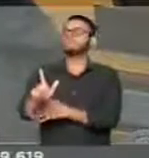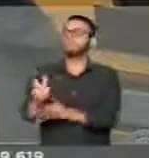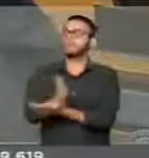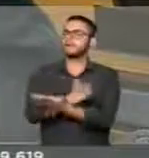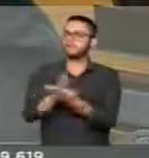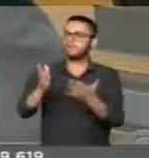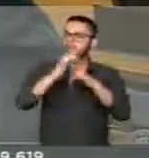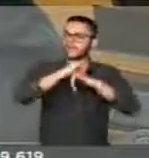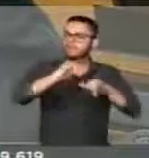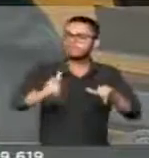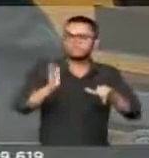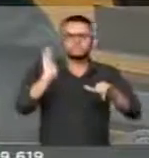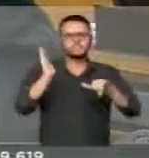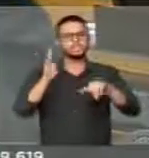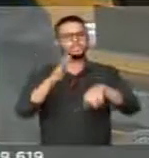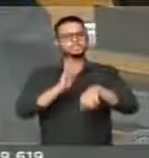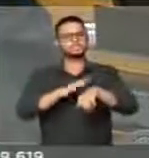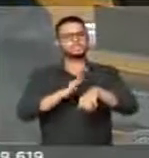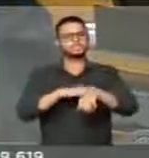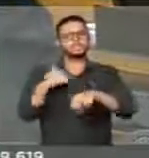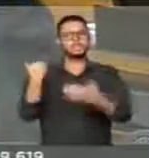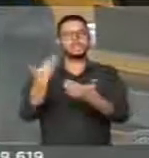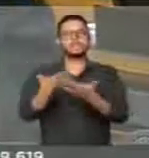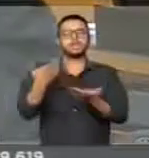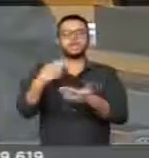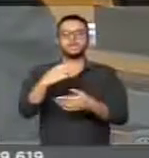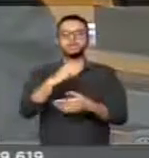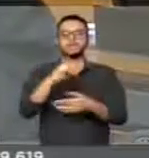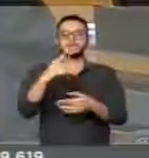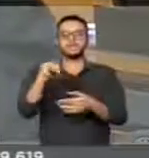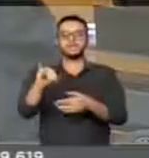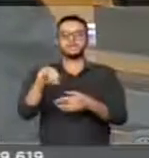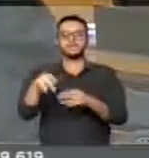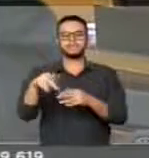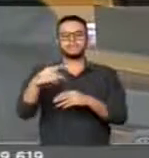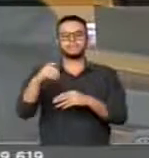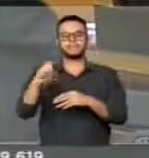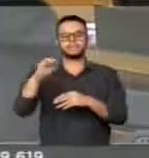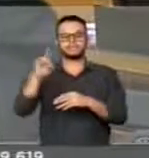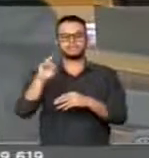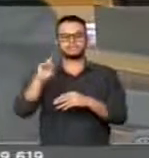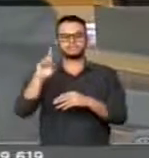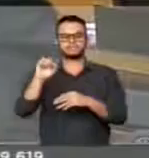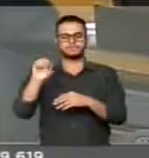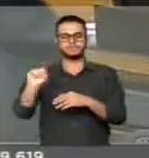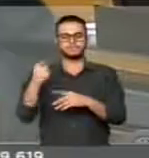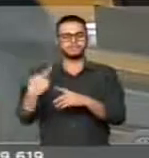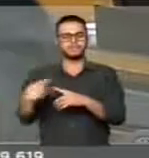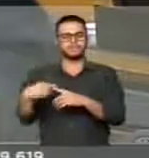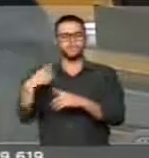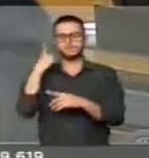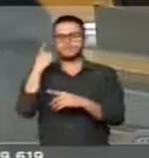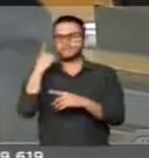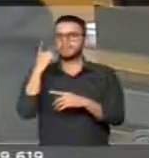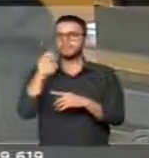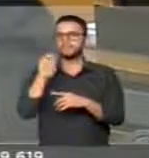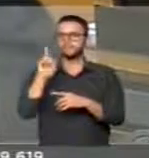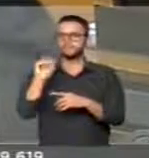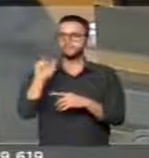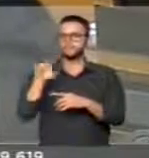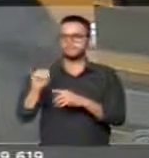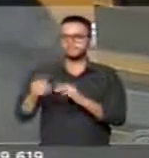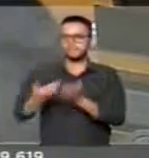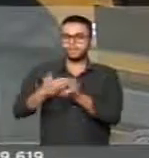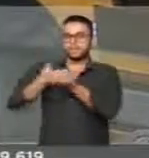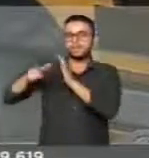fase da CPI da Petrobras, em que o senhor Eduardo Cunha antecipou a fazer a defesa, e ao